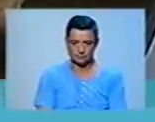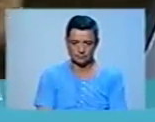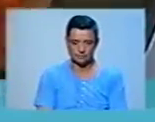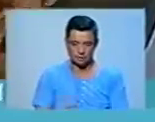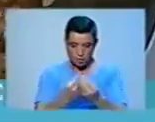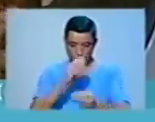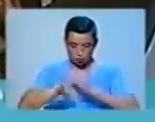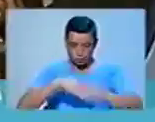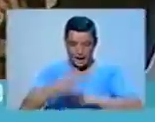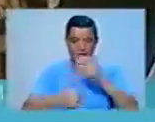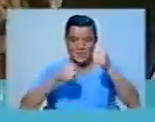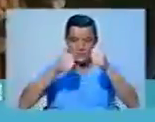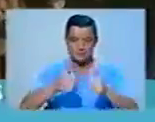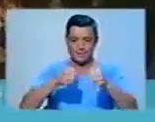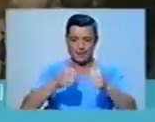Misturar bem.